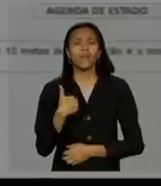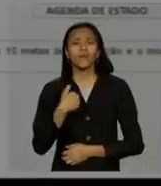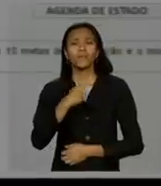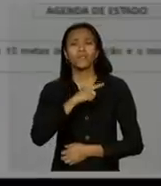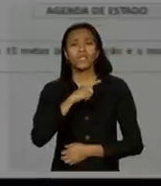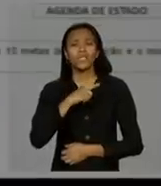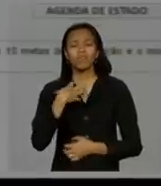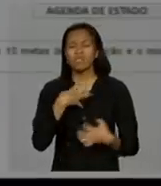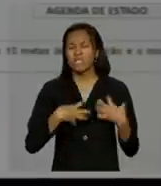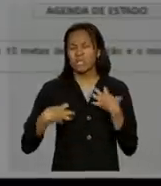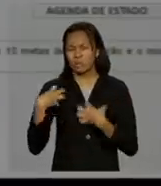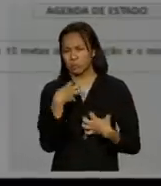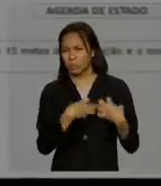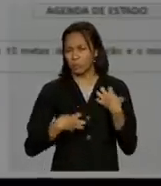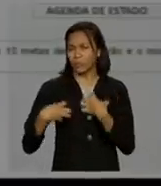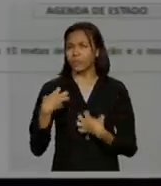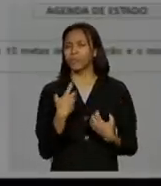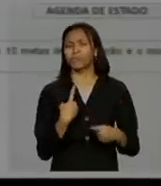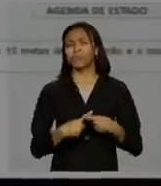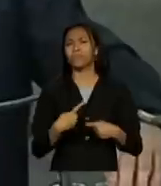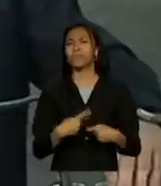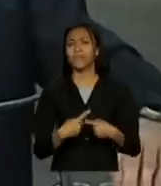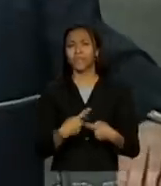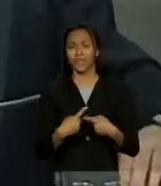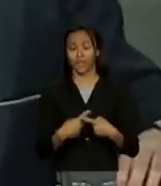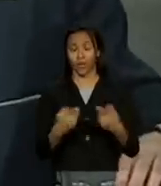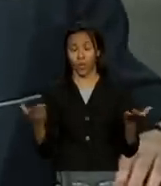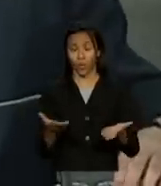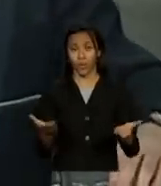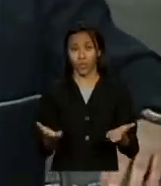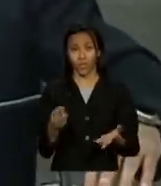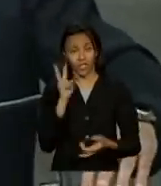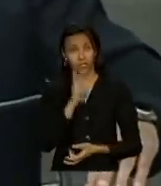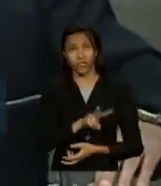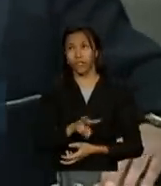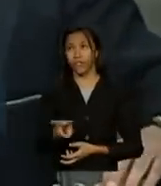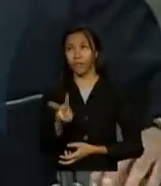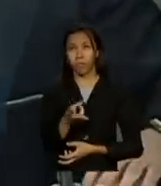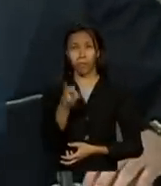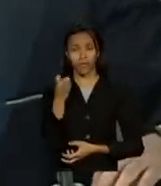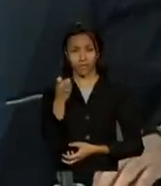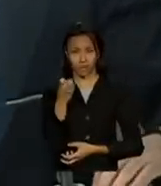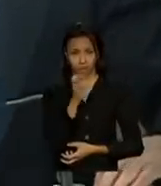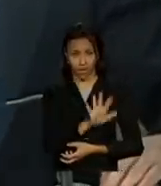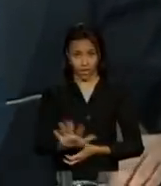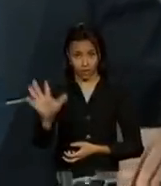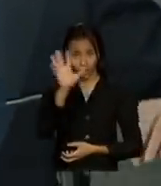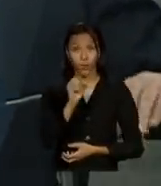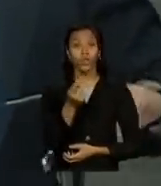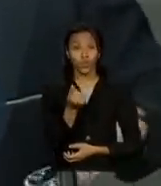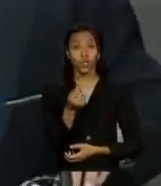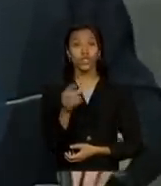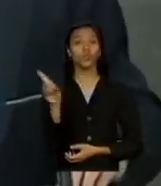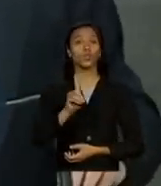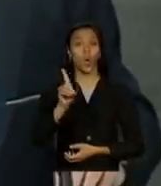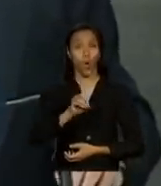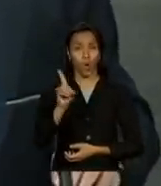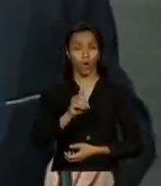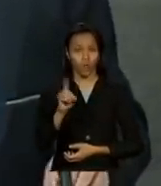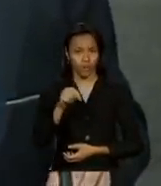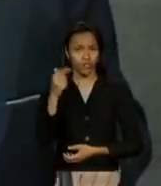angústias enormes porque com com o cenário da do valor do dólar conquistado